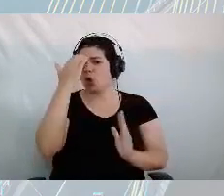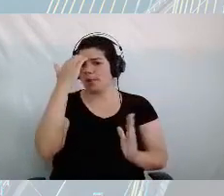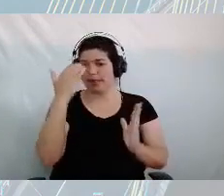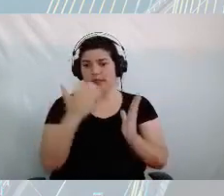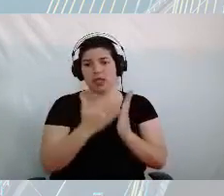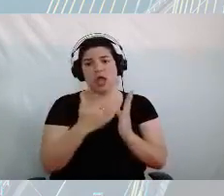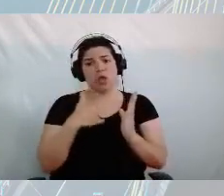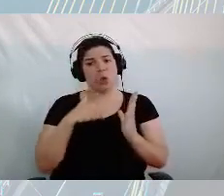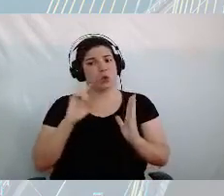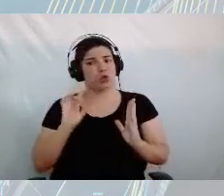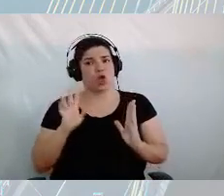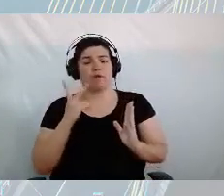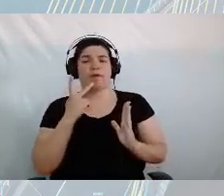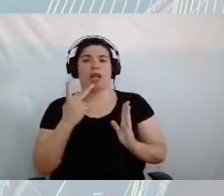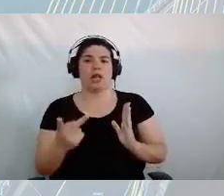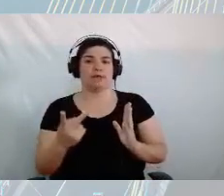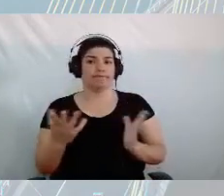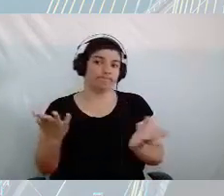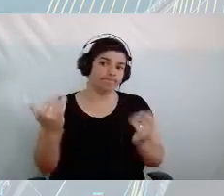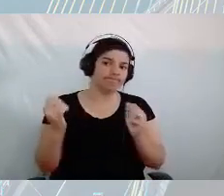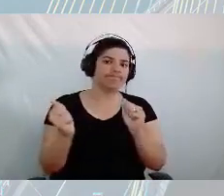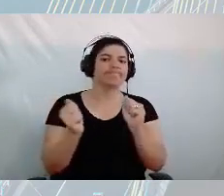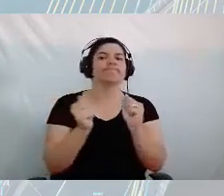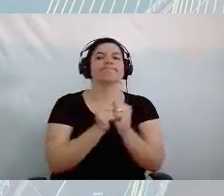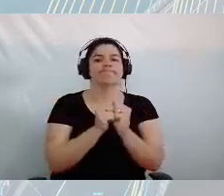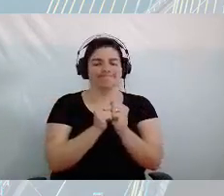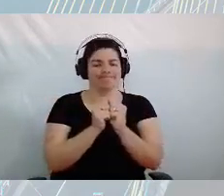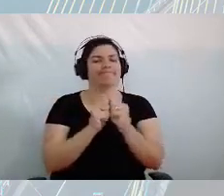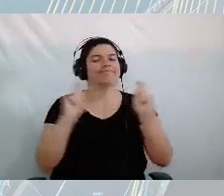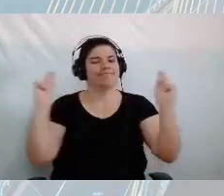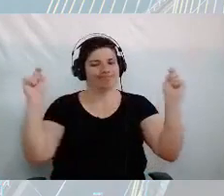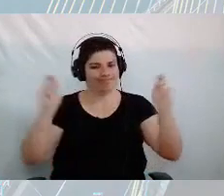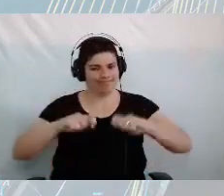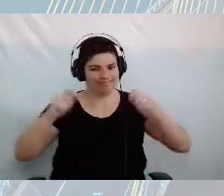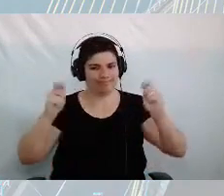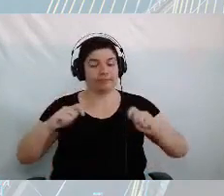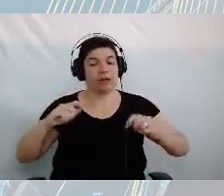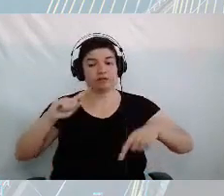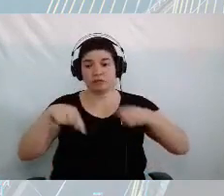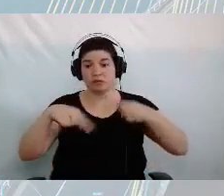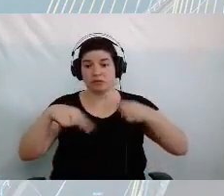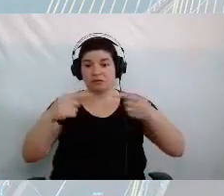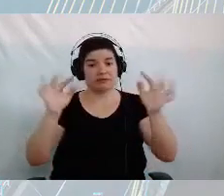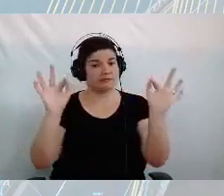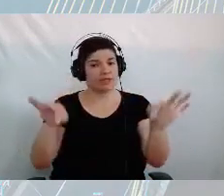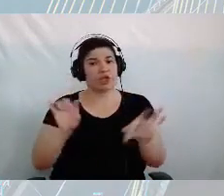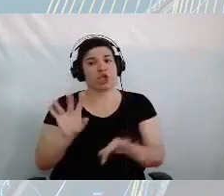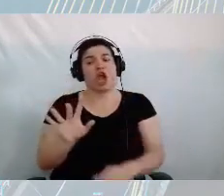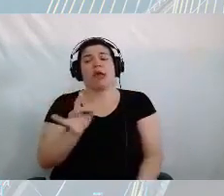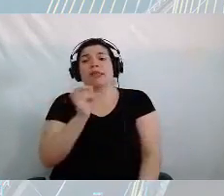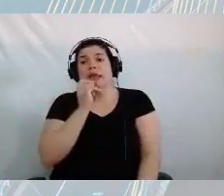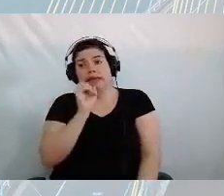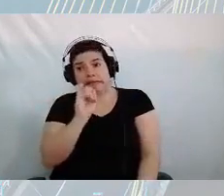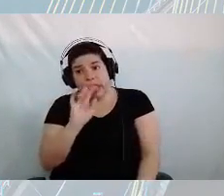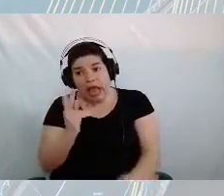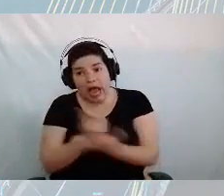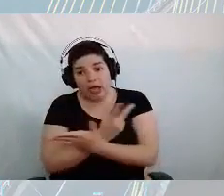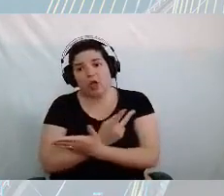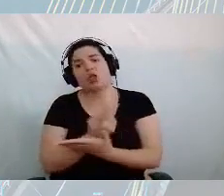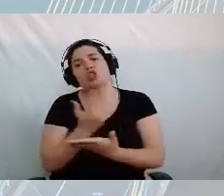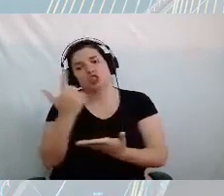só disse, vem, a magia no fazer. No final, será só um teste. Se der errado, a gente começa de